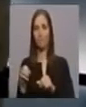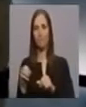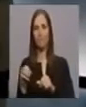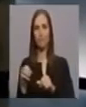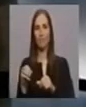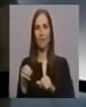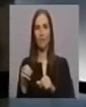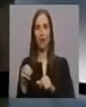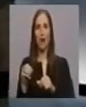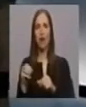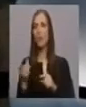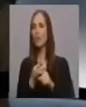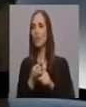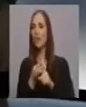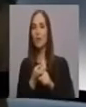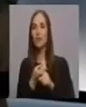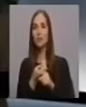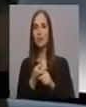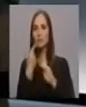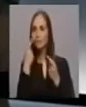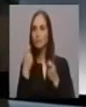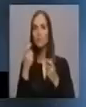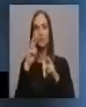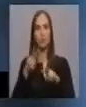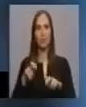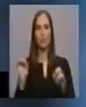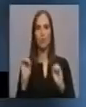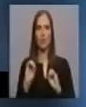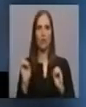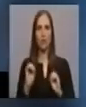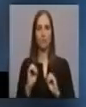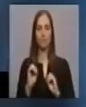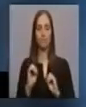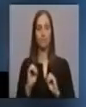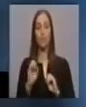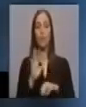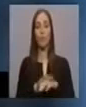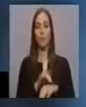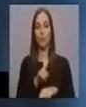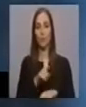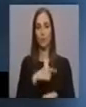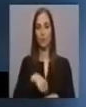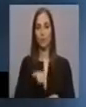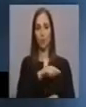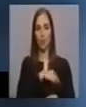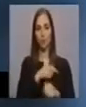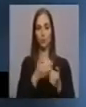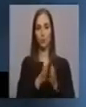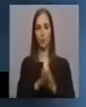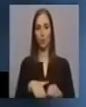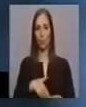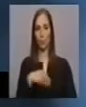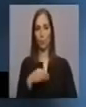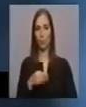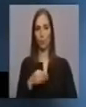tanto em 3 em termos de investigação o que nós o que faz com que nós é nível global sejamos muito mais